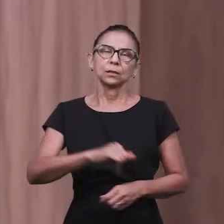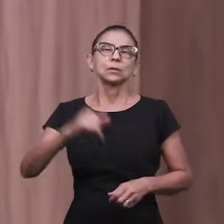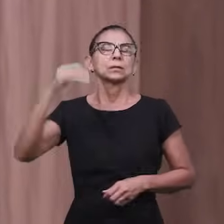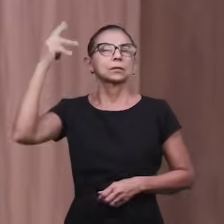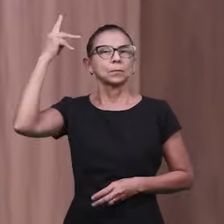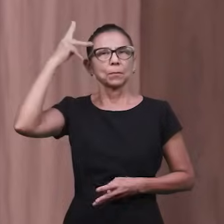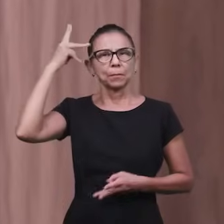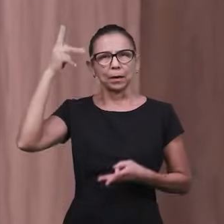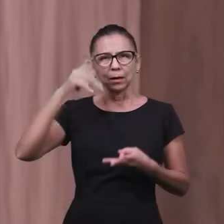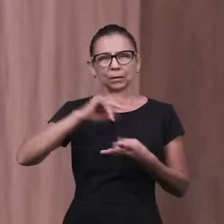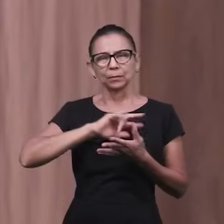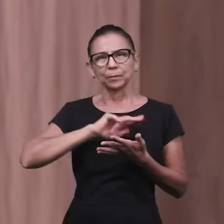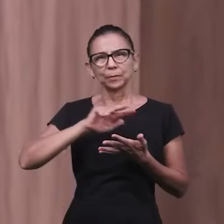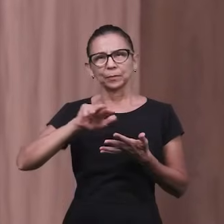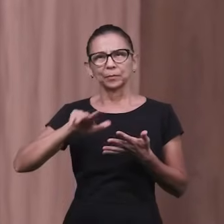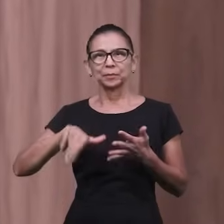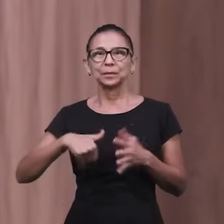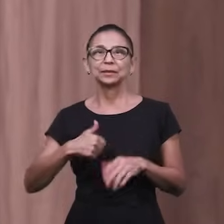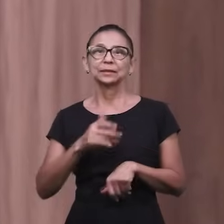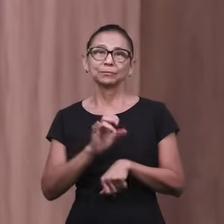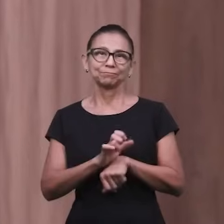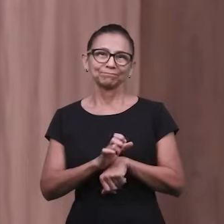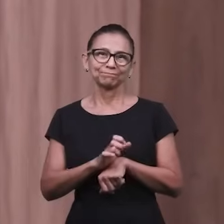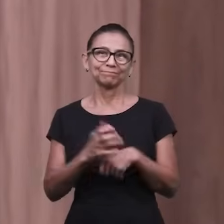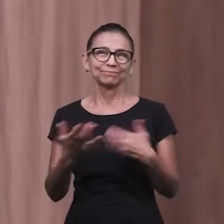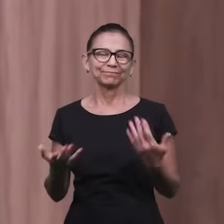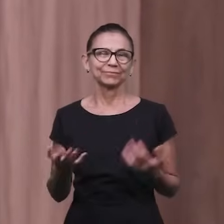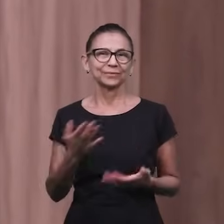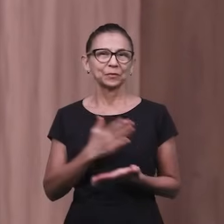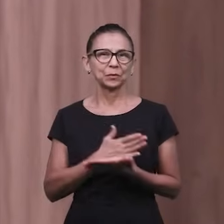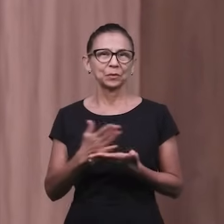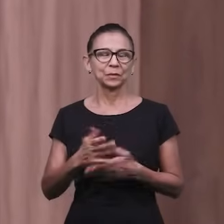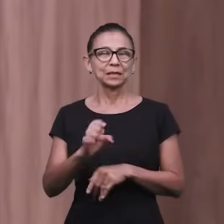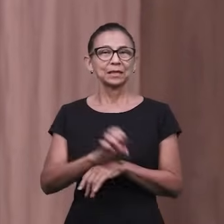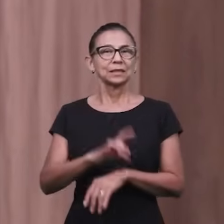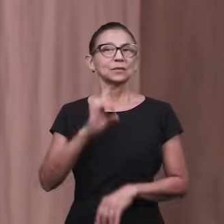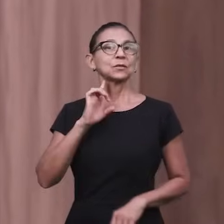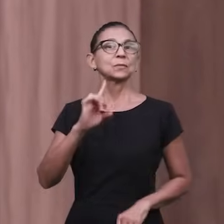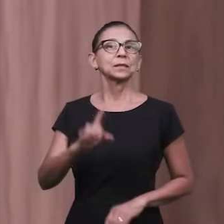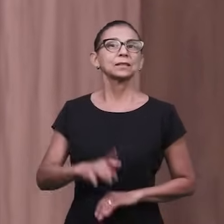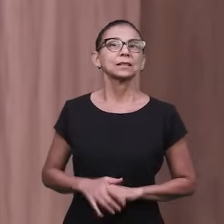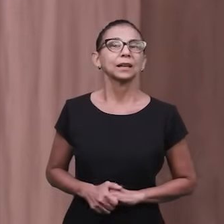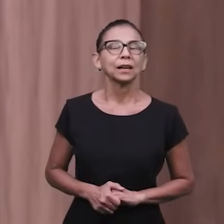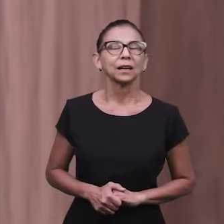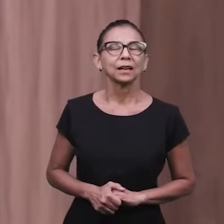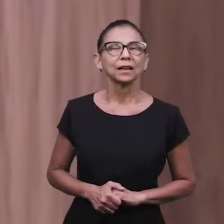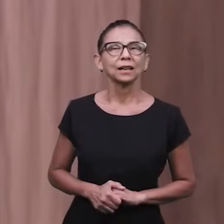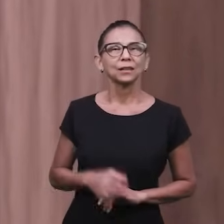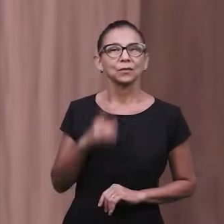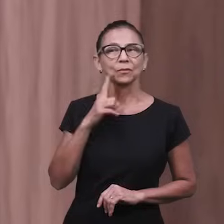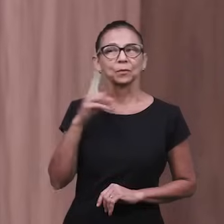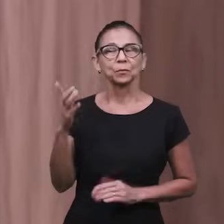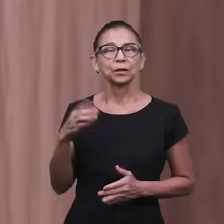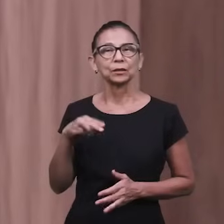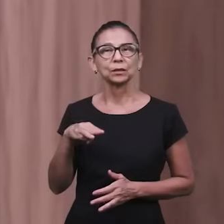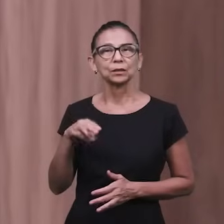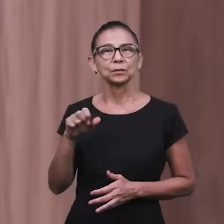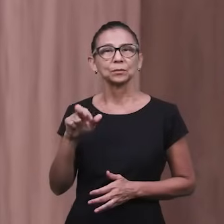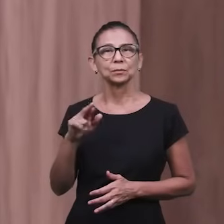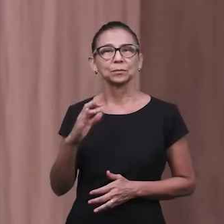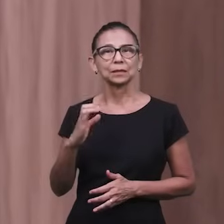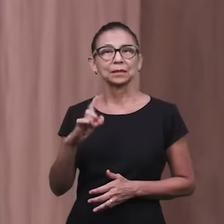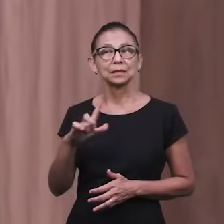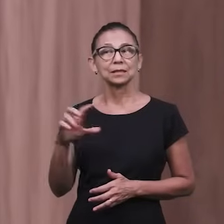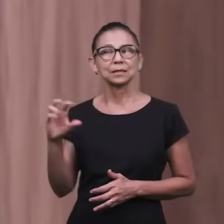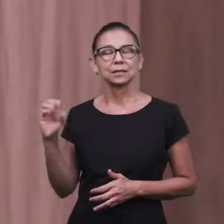Janeiro, São Paulo. É isso mesmo. E a gente começa falando sobre o estado de Minas Gerais, como nosso irmão Marcelo Rosa, ele já tá com a gente